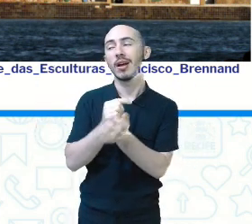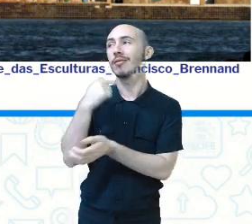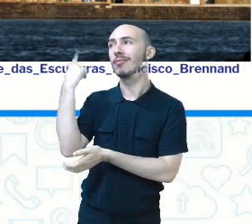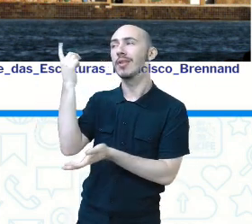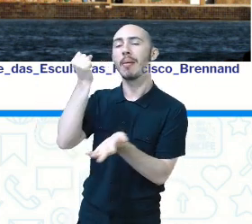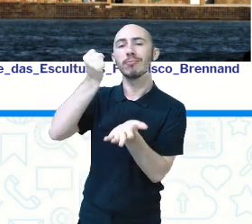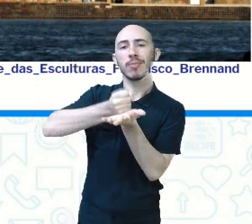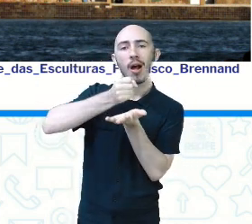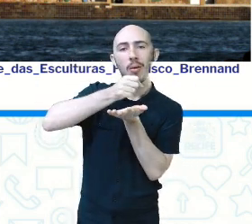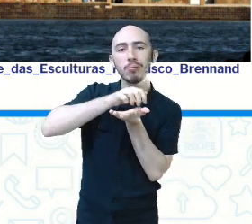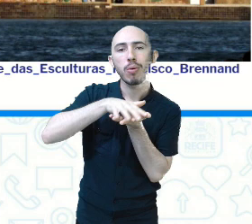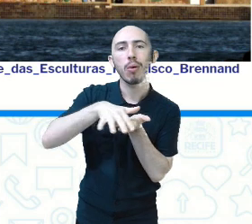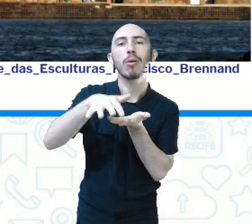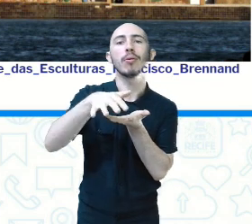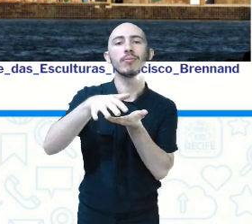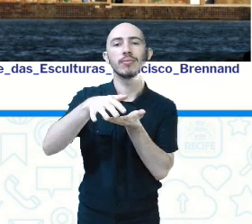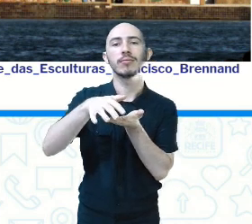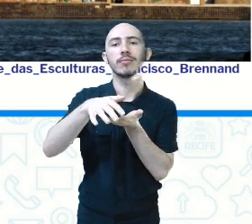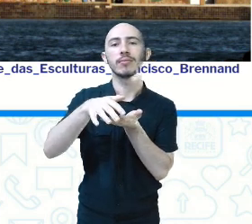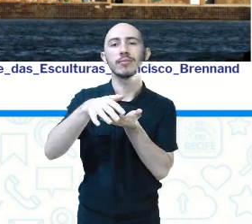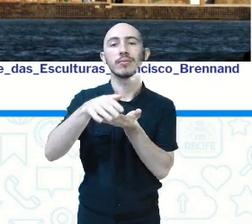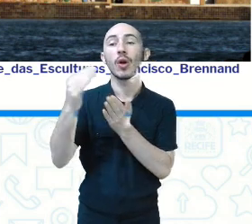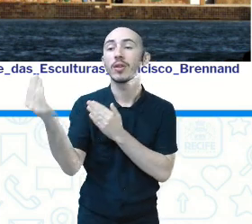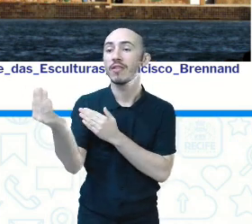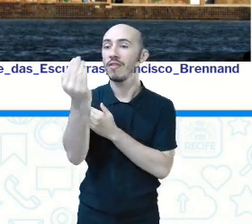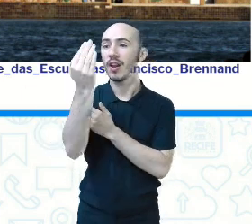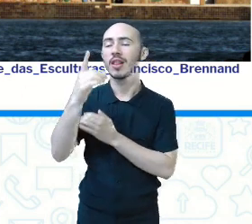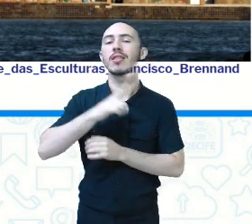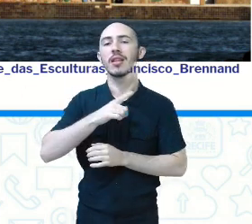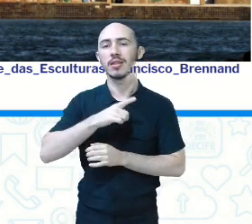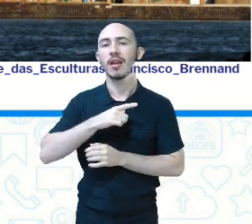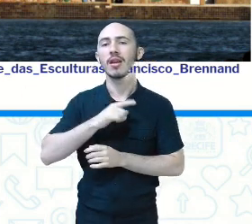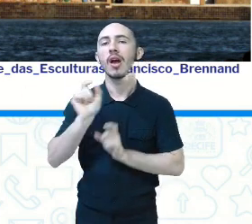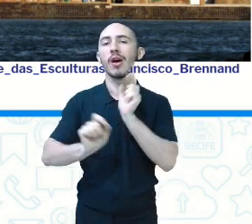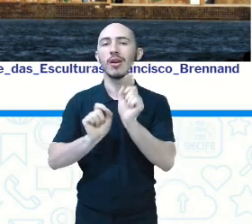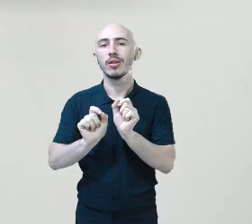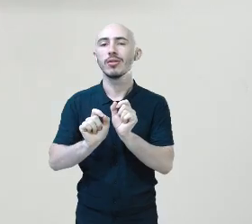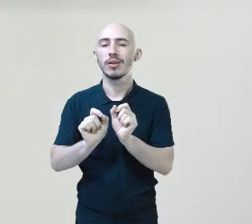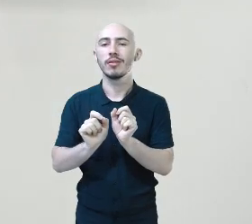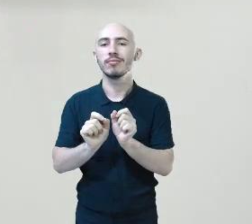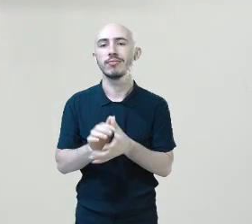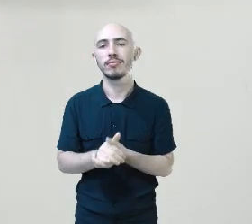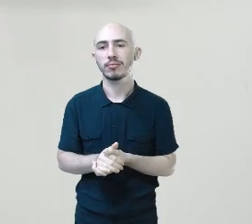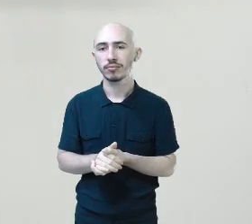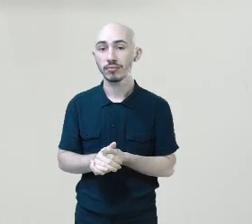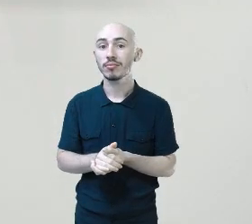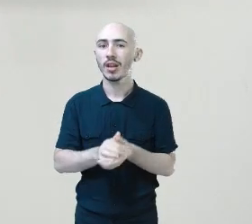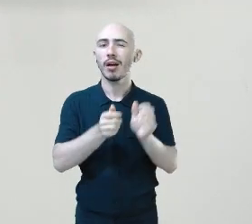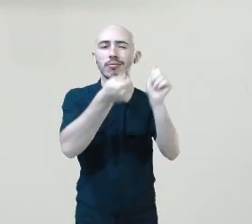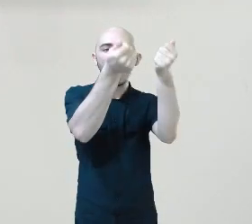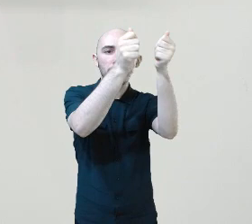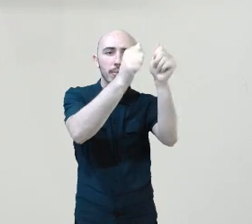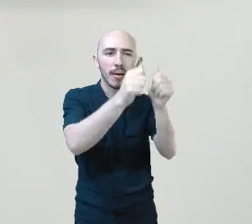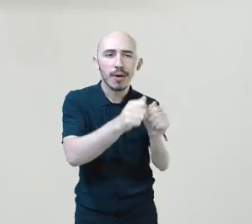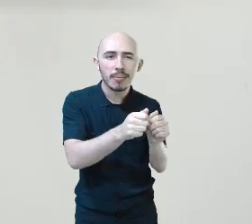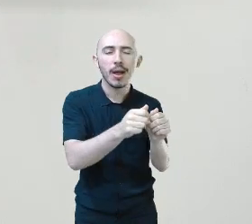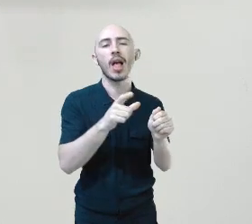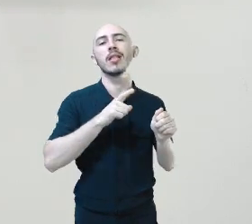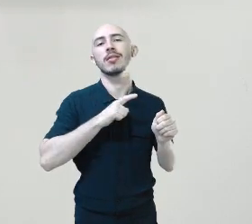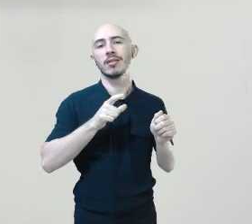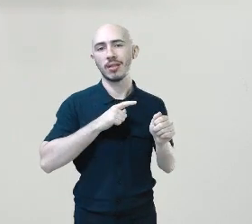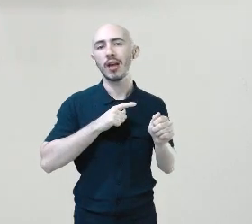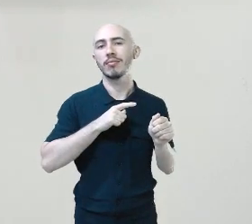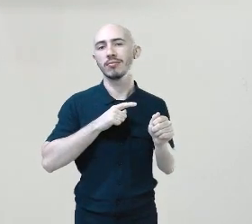Marco Zero, do outro lado você vai observar a Torre de Cristal, dentro desse Parque